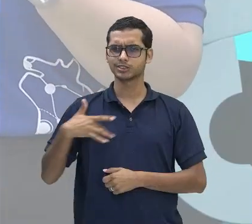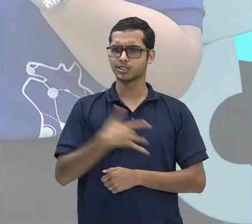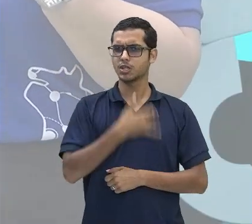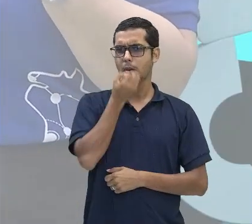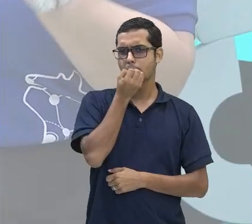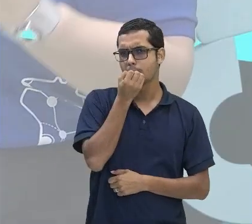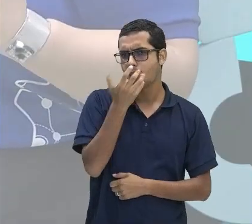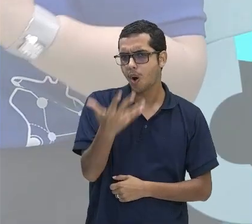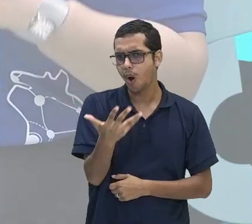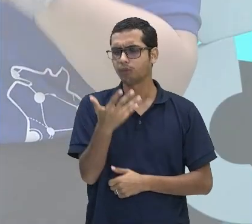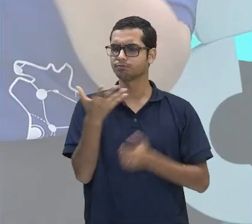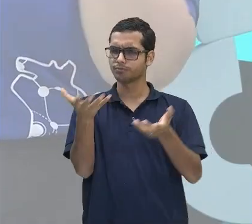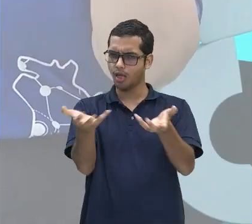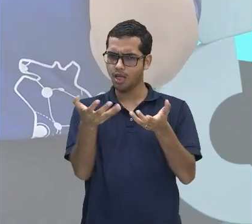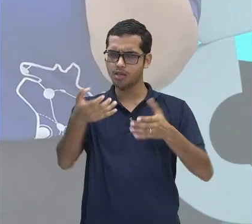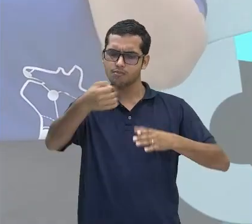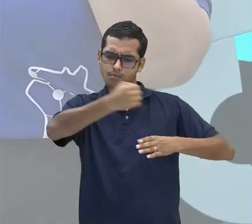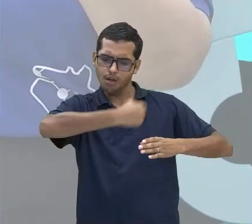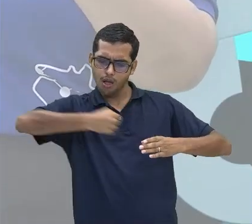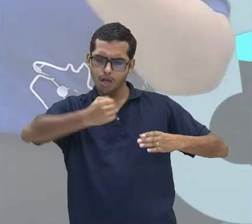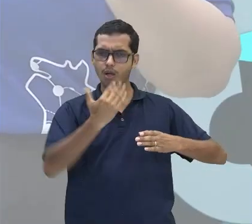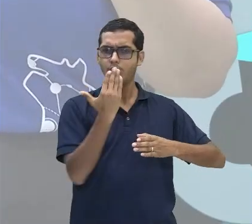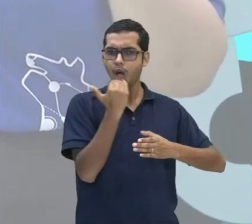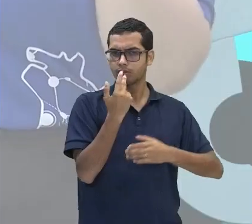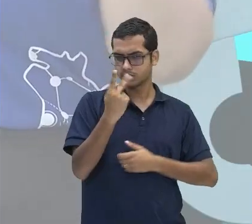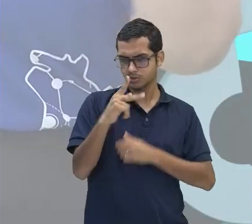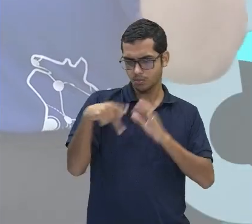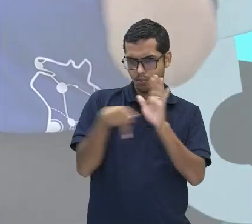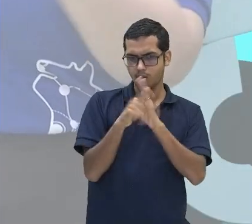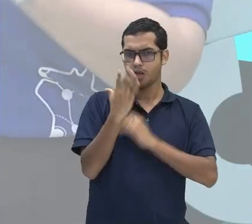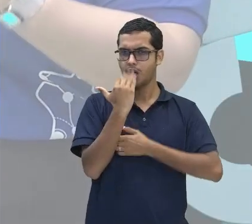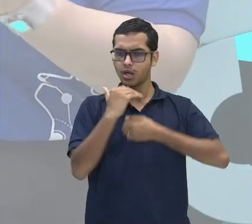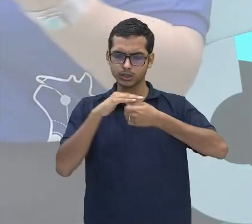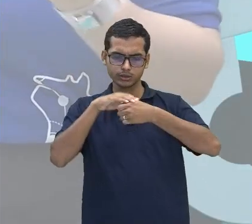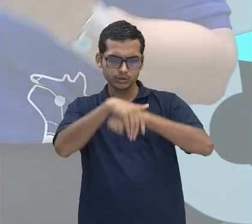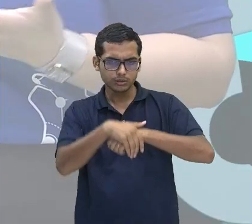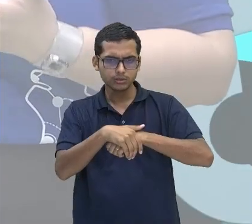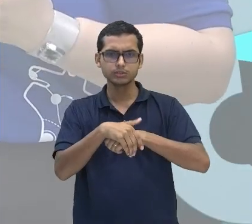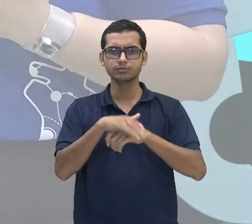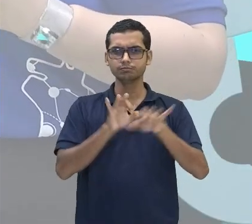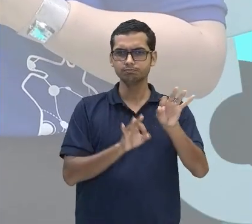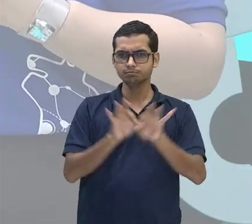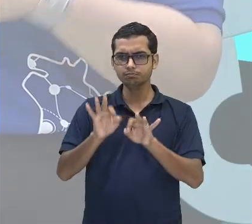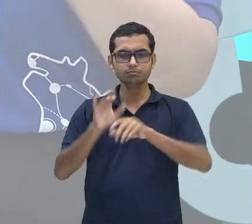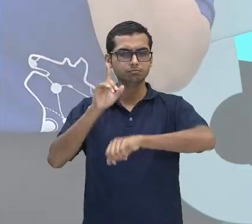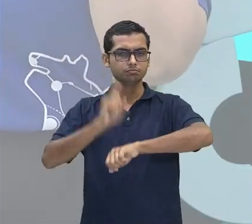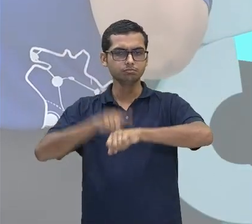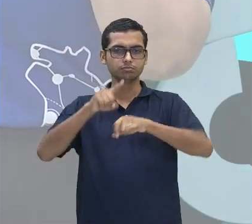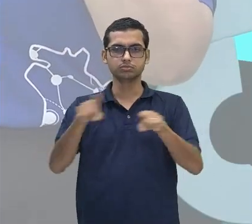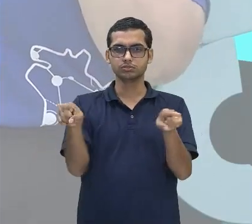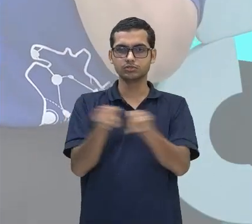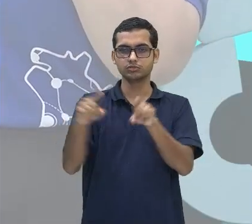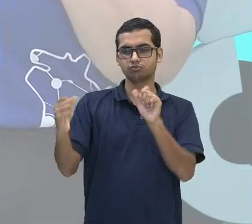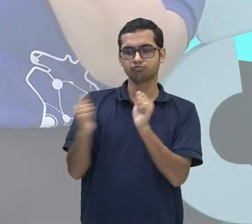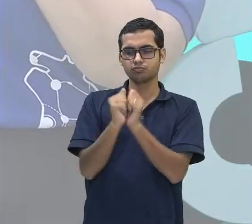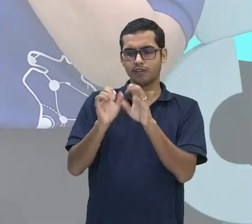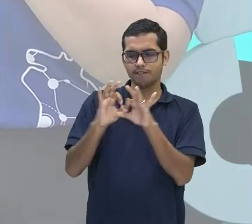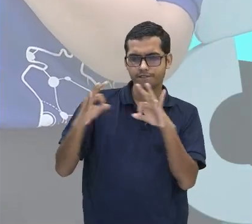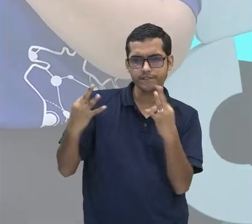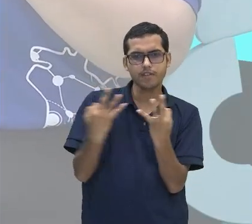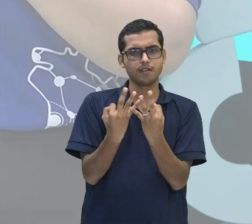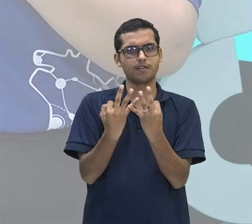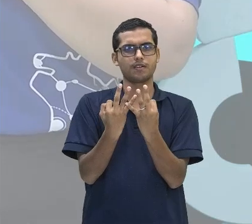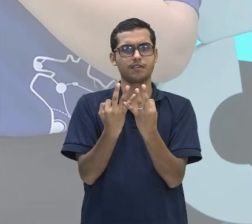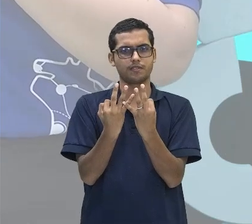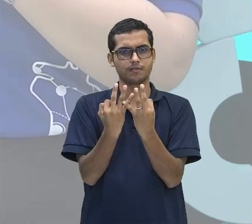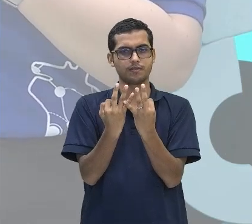você quer preparar esse alimento no seu jantar, quer dividir esse alimento no momento ali com a sua família. Então é um apelo